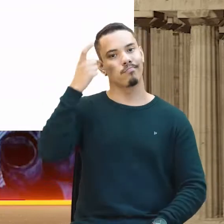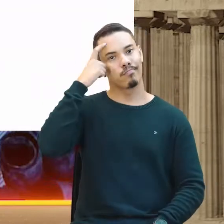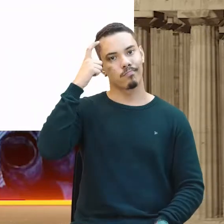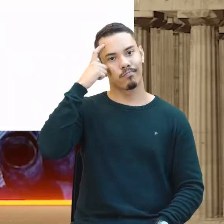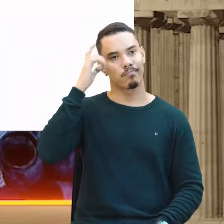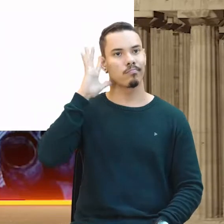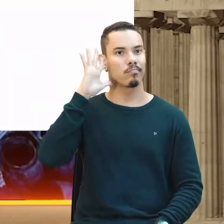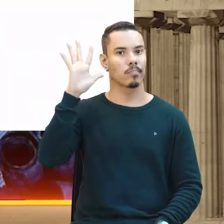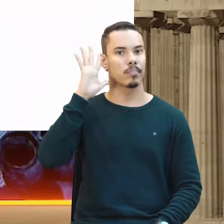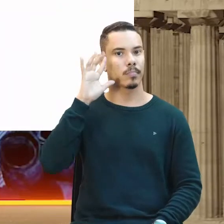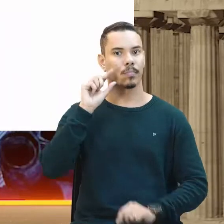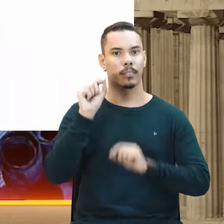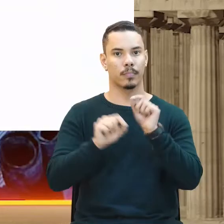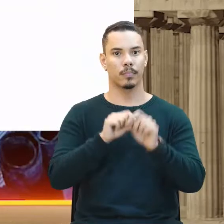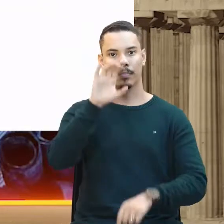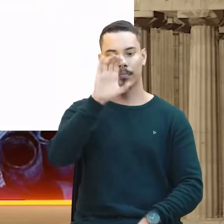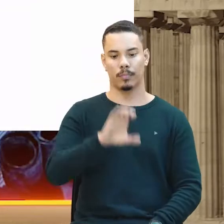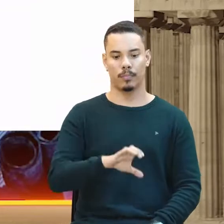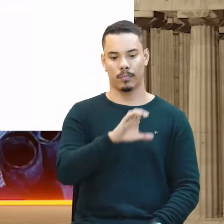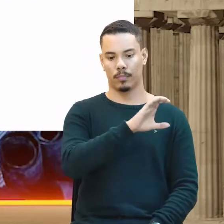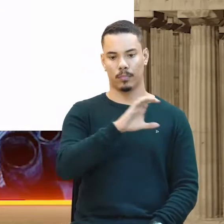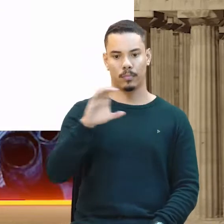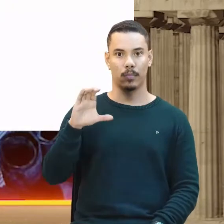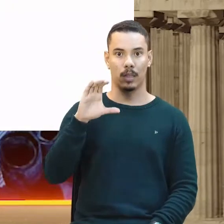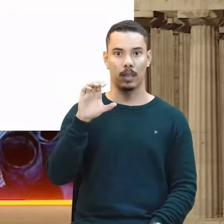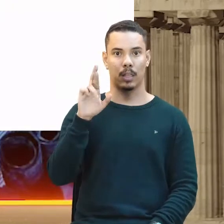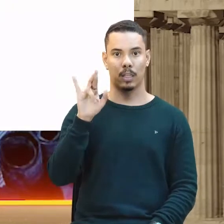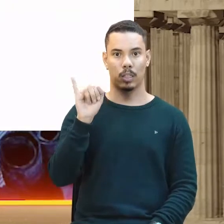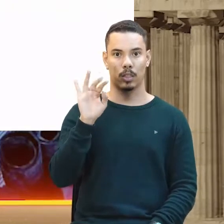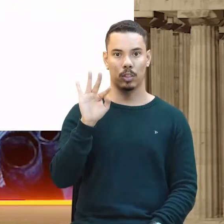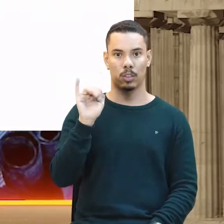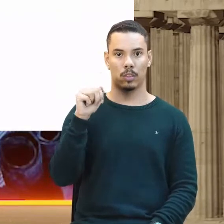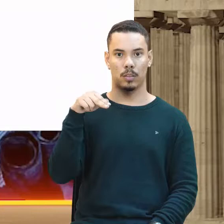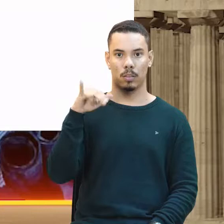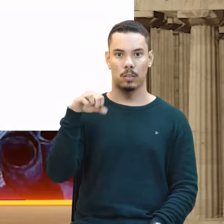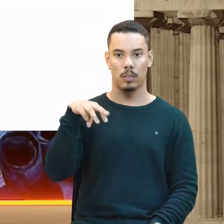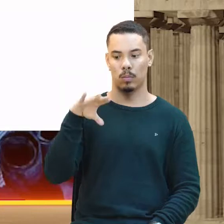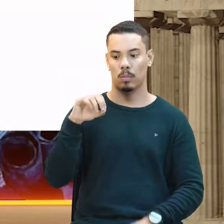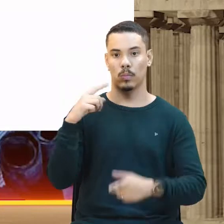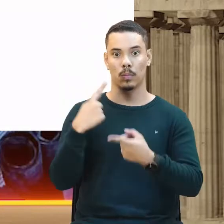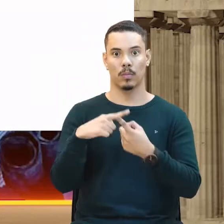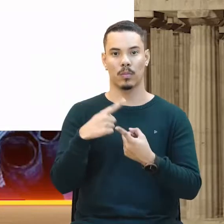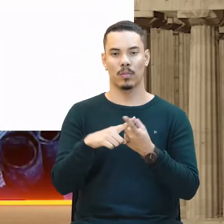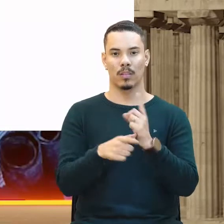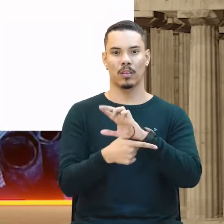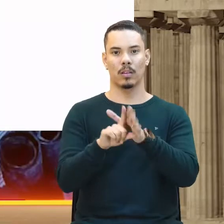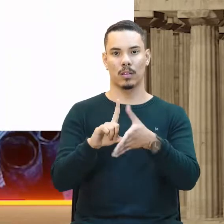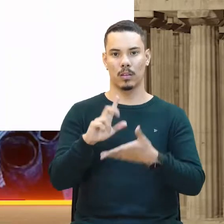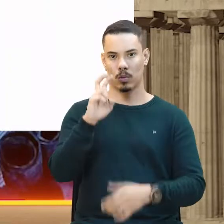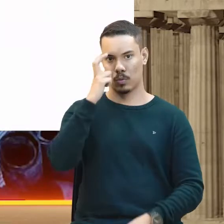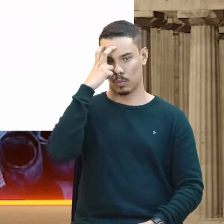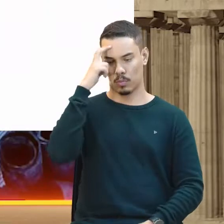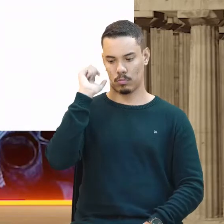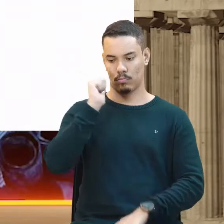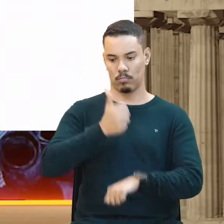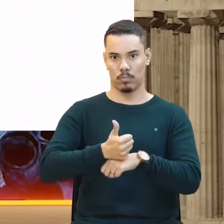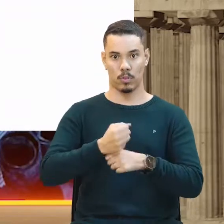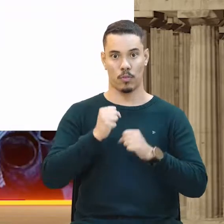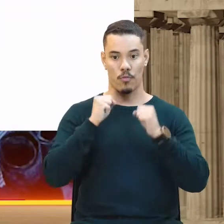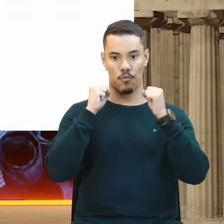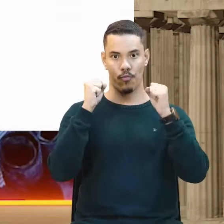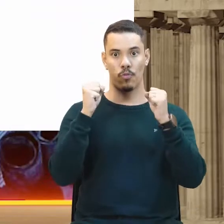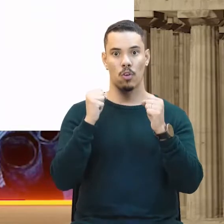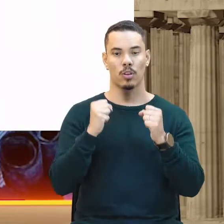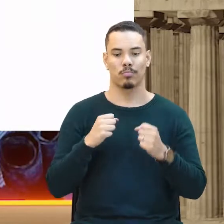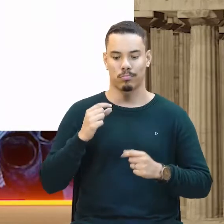é o cristianismo. O que antes a cultura greco-romana ainda estava forte, aos poucos